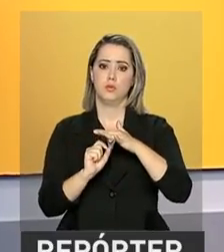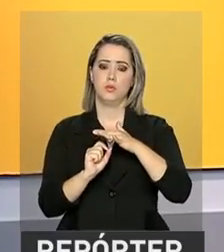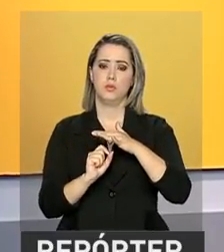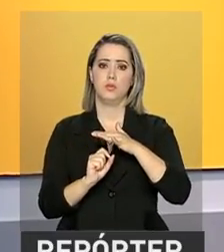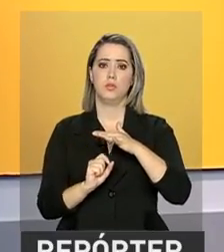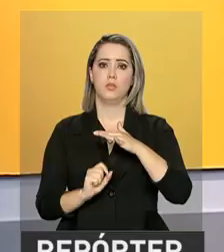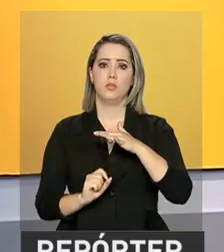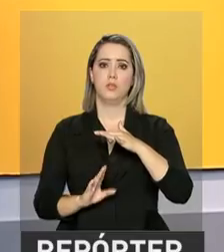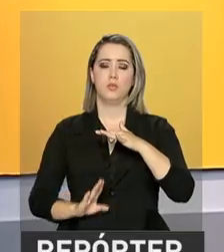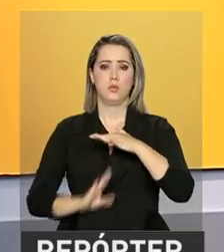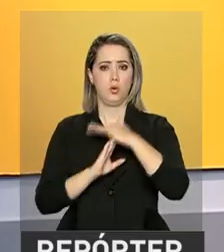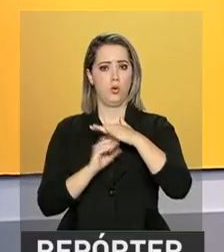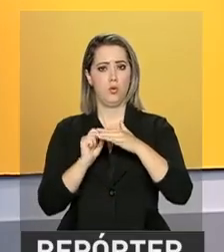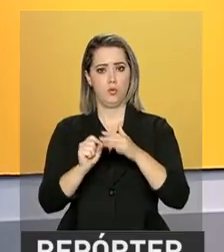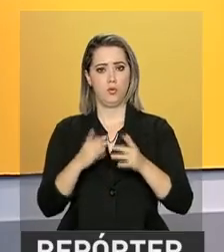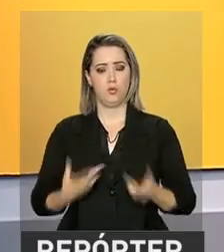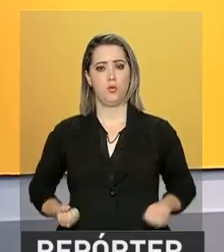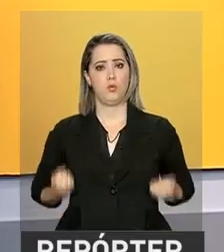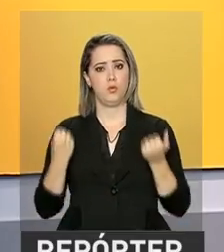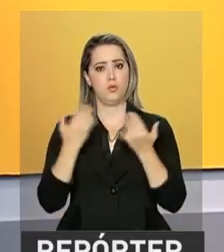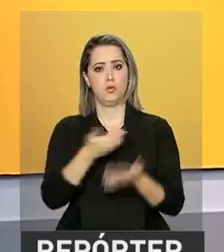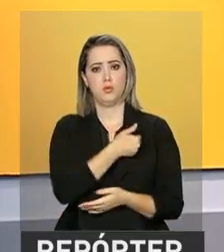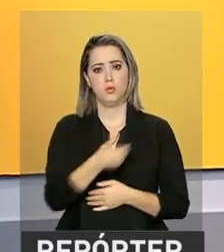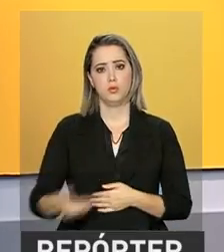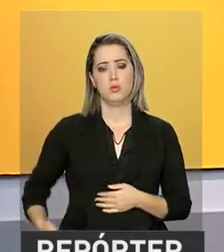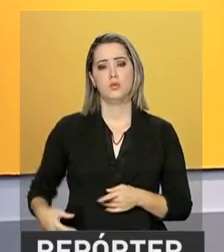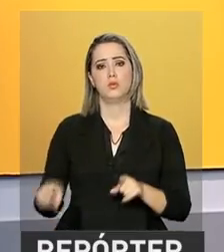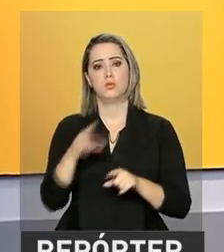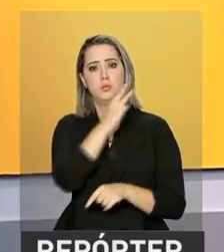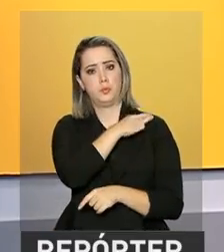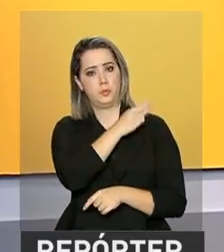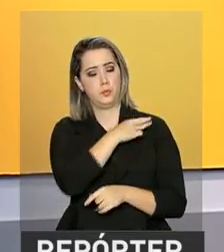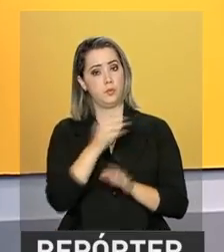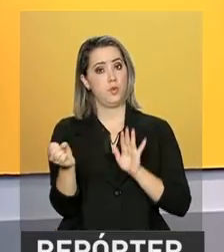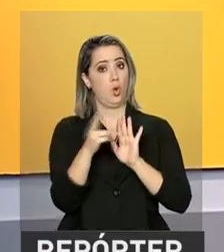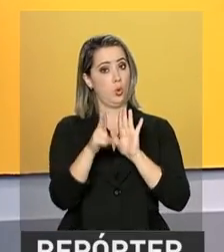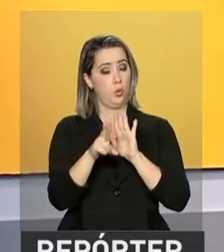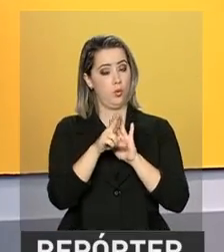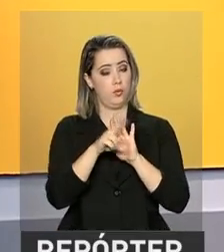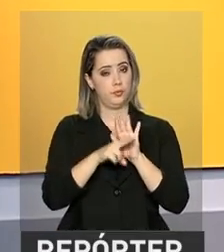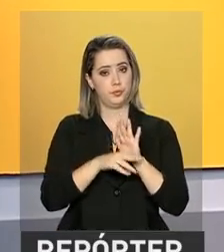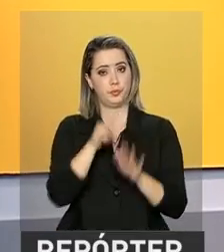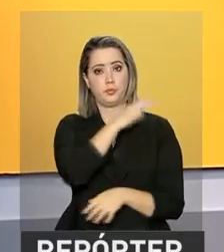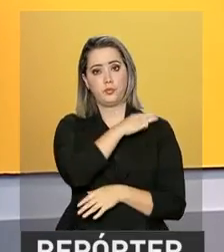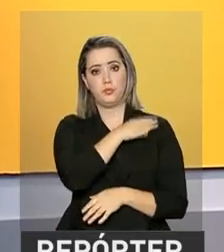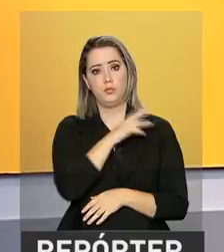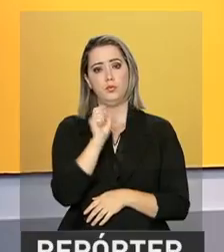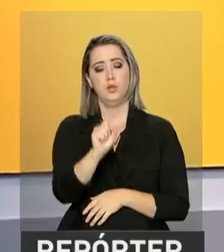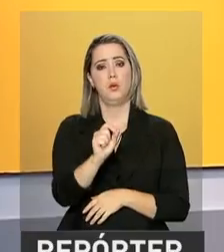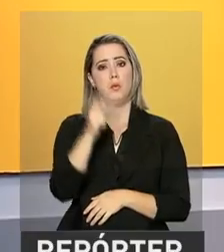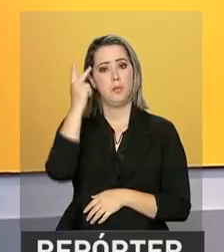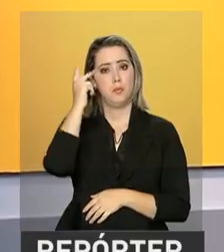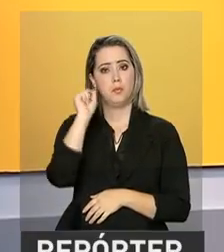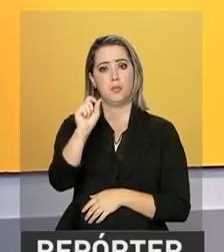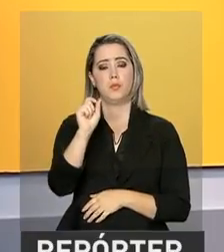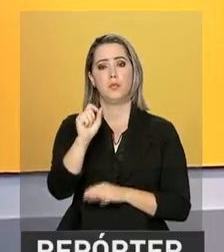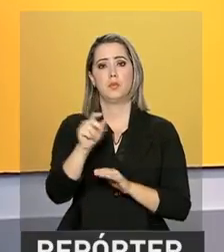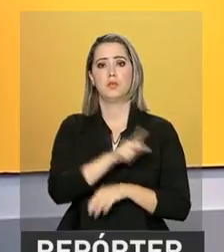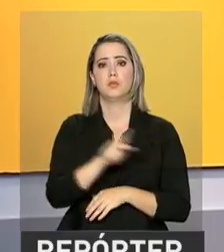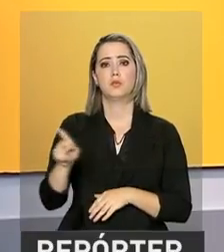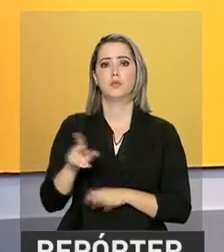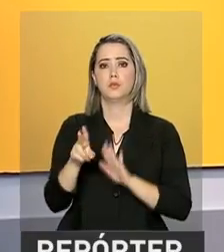desculpe como teto para gastos públicos a reforma do ensino médio para o presidente a tarefa de fazer